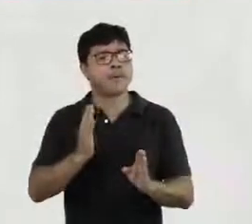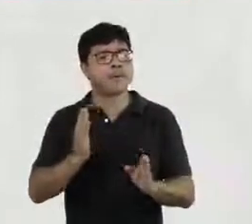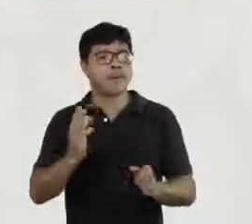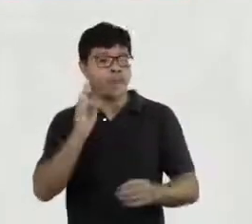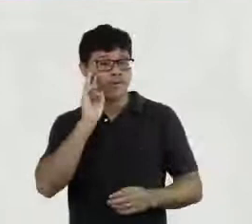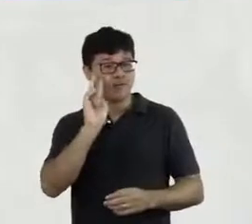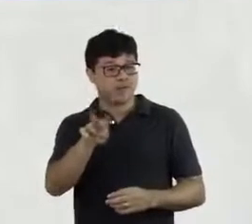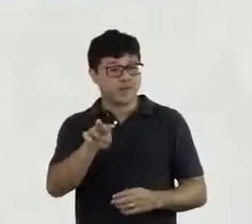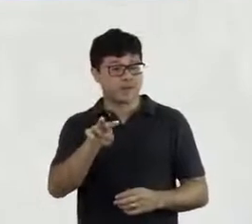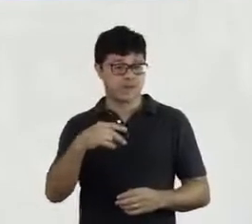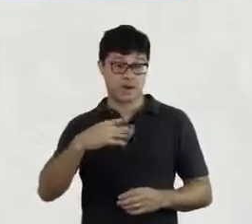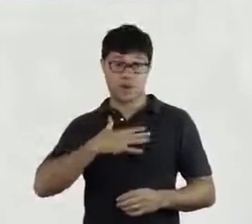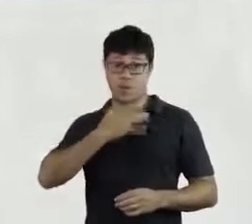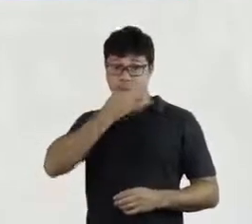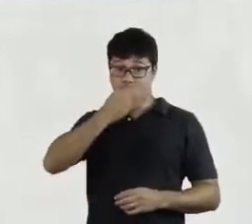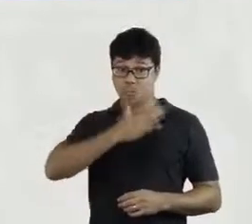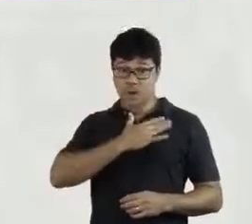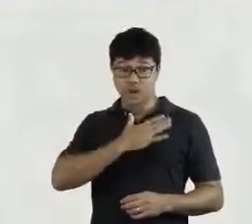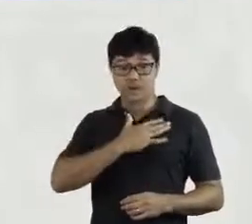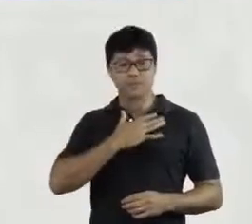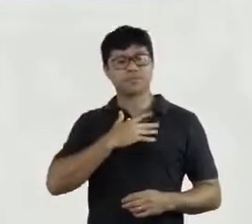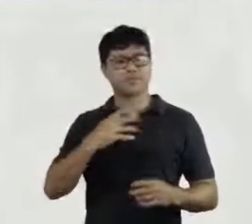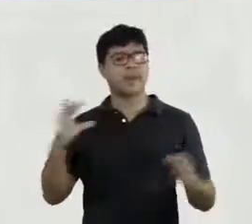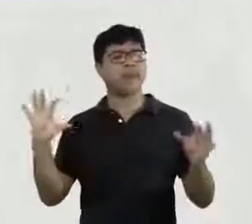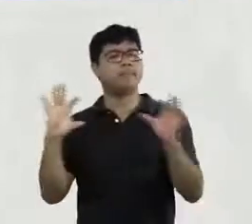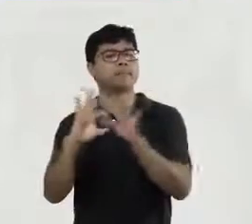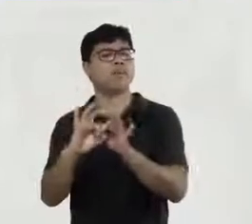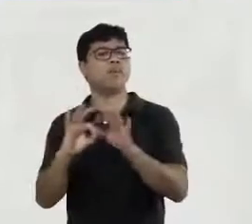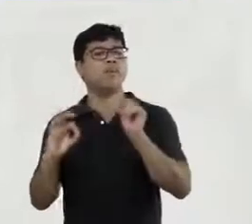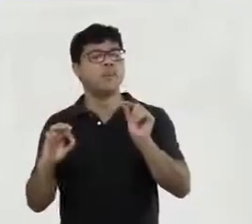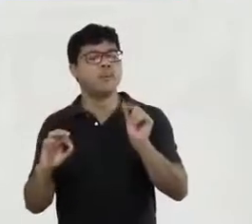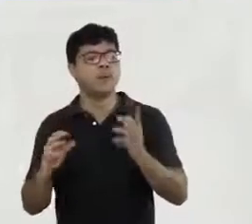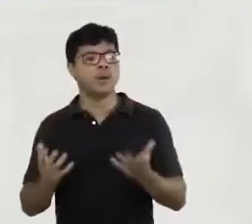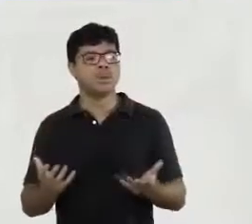ver, tá, Gabriel? Está relacionado também